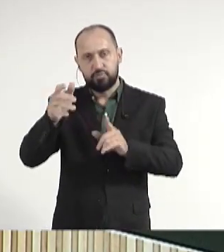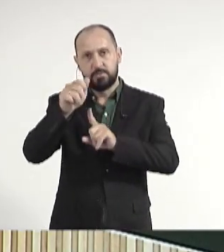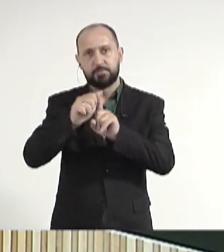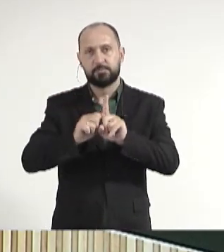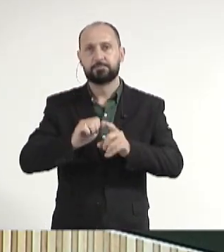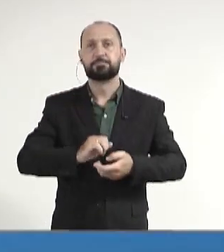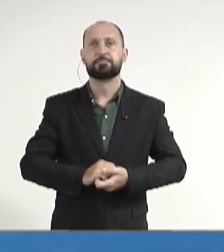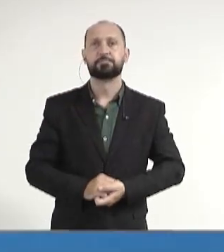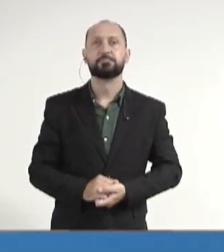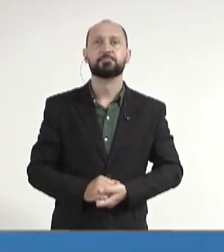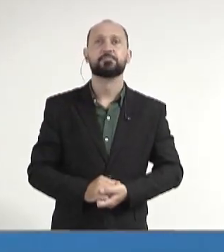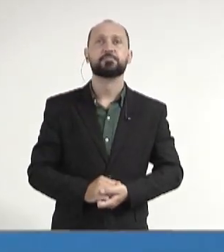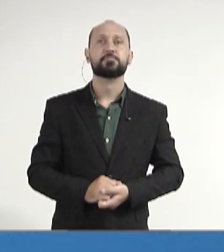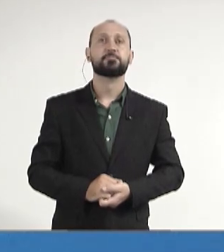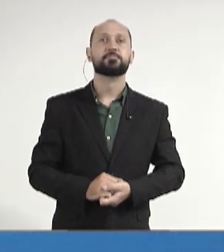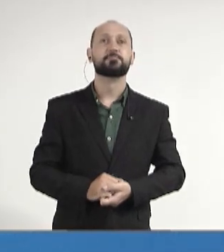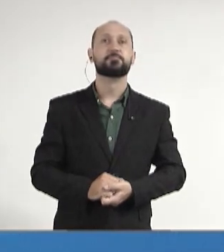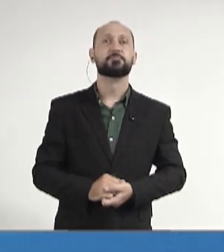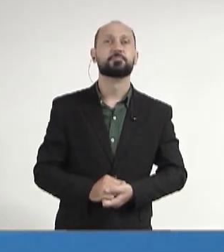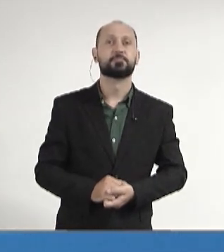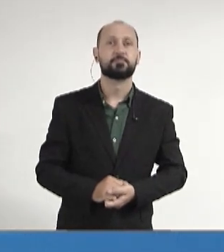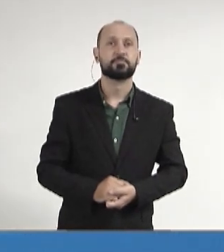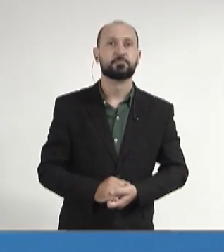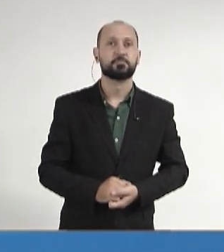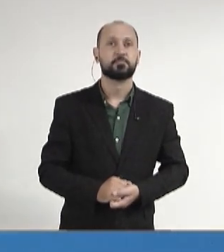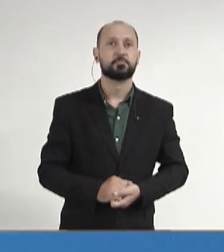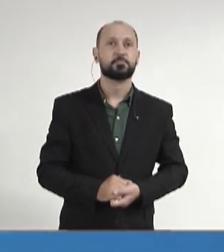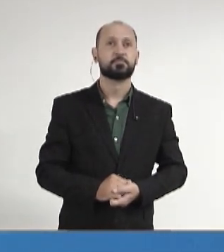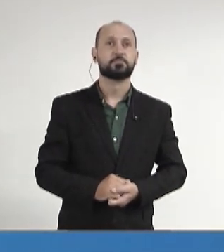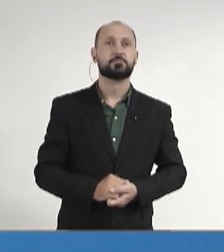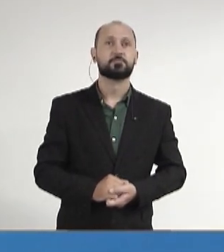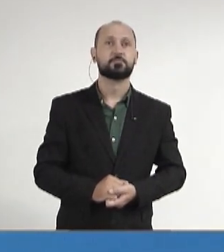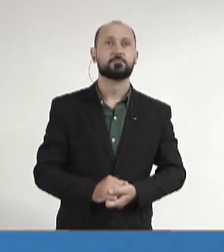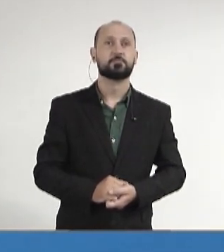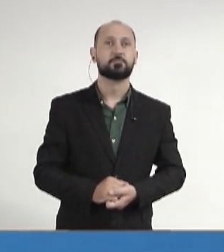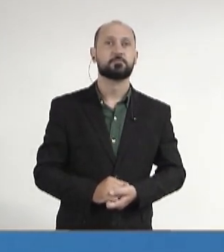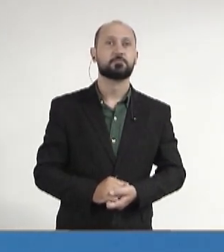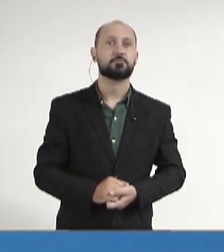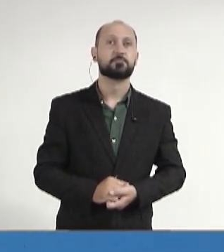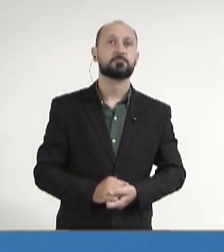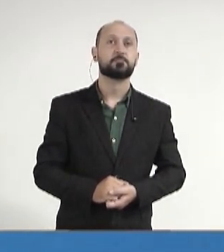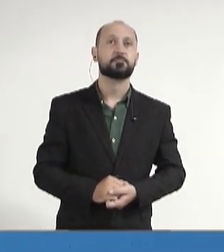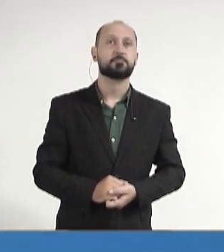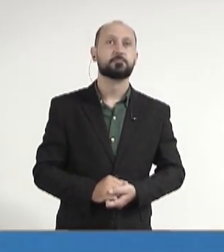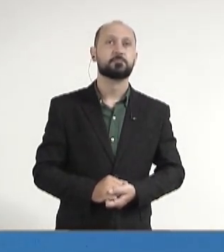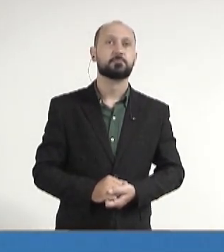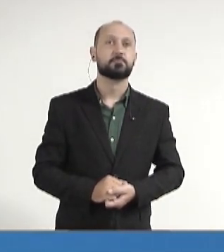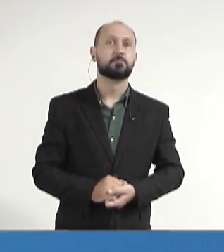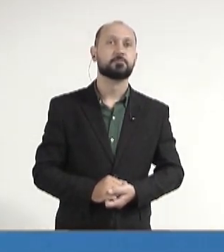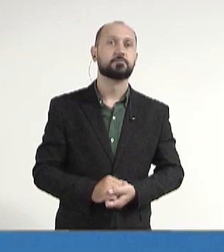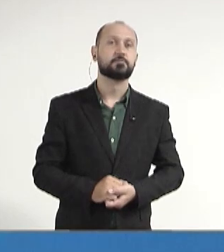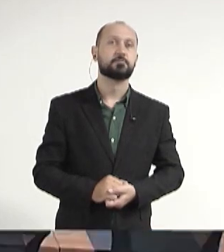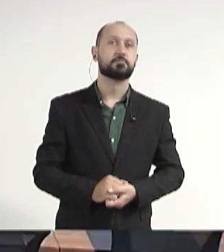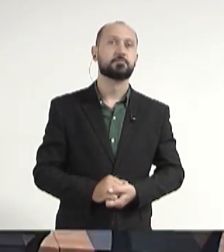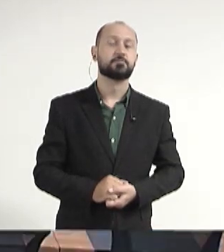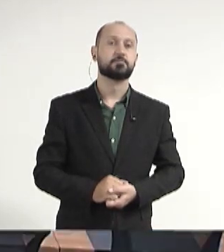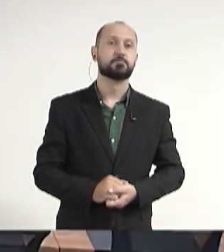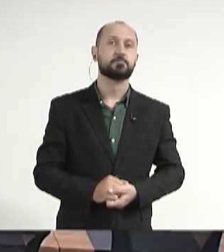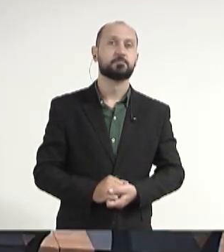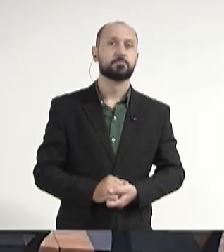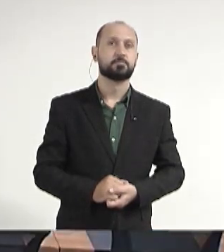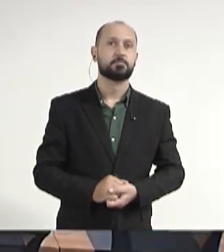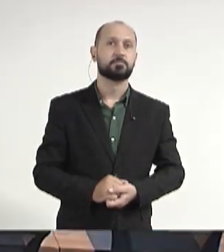mês. É que a gente tenha na mesma simetria esse investimento no que diz respeito às campanhas